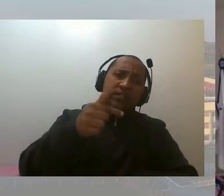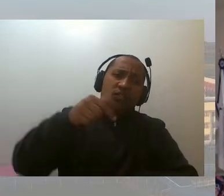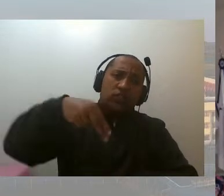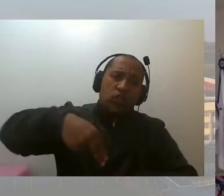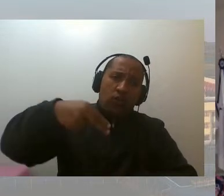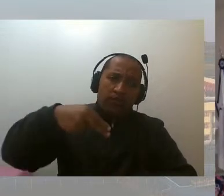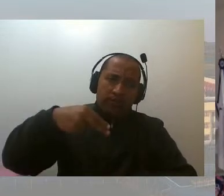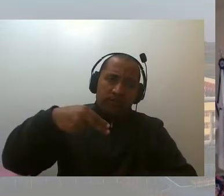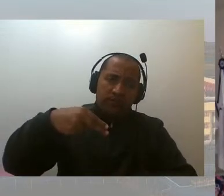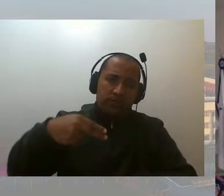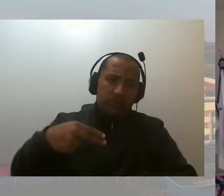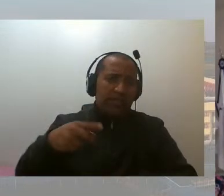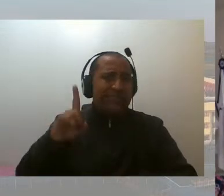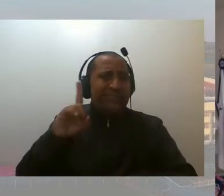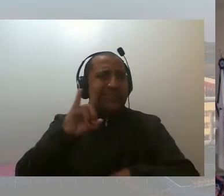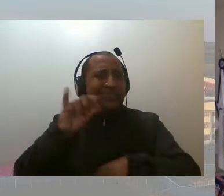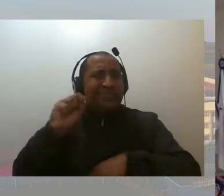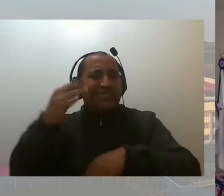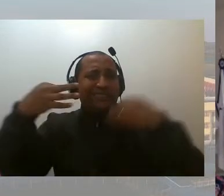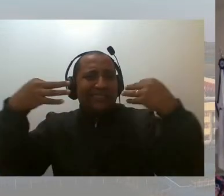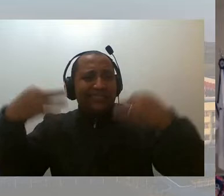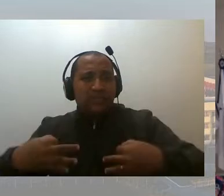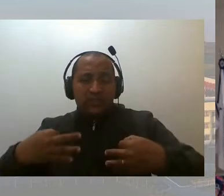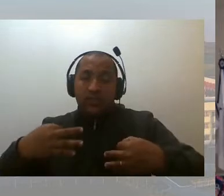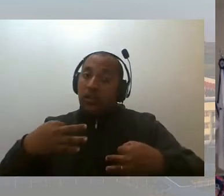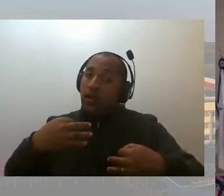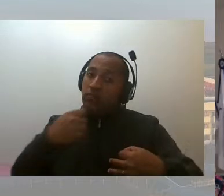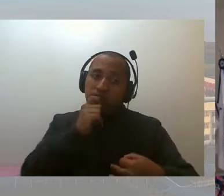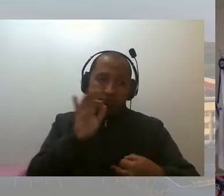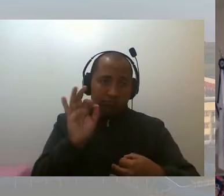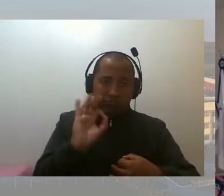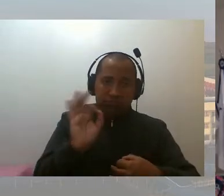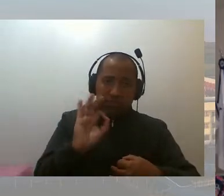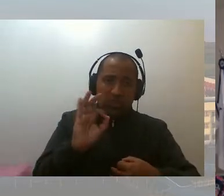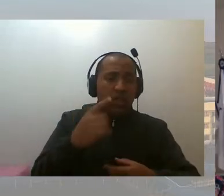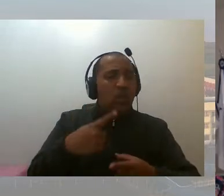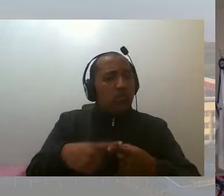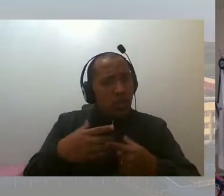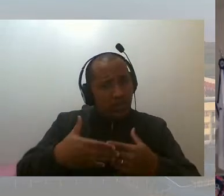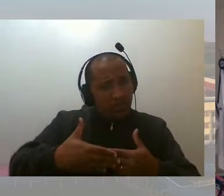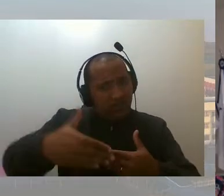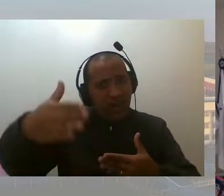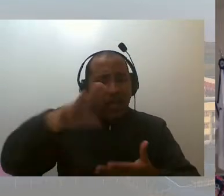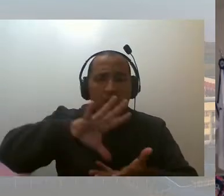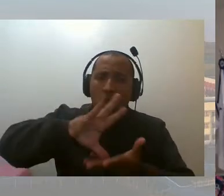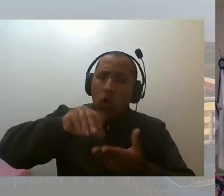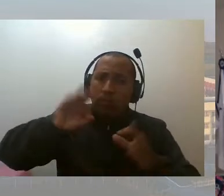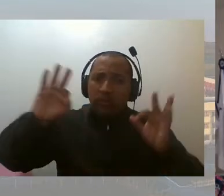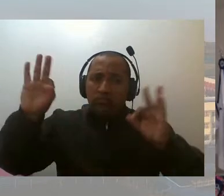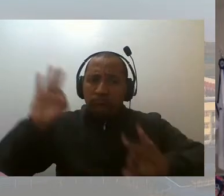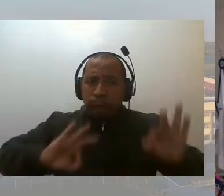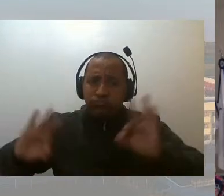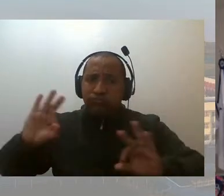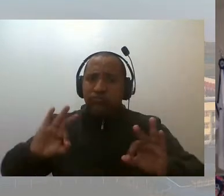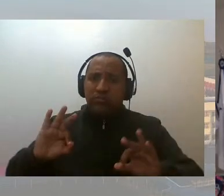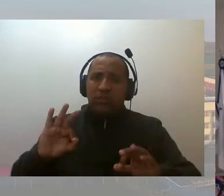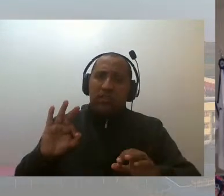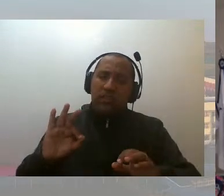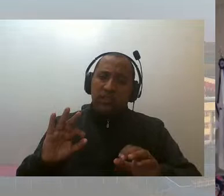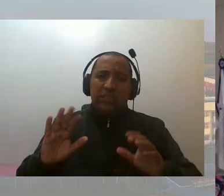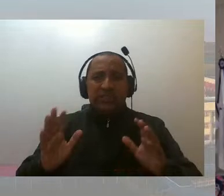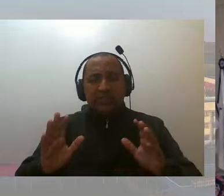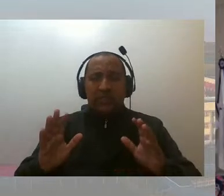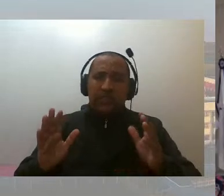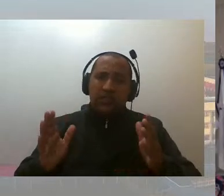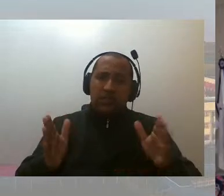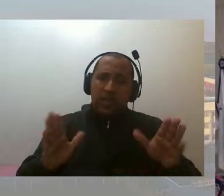não define exatamente a data para a possibilidade da comissão fazer algum ajuste. Tradicionalmente, é de